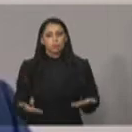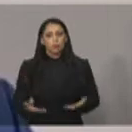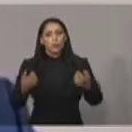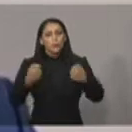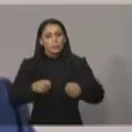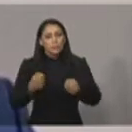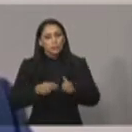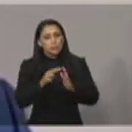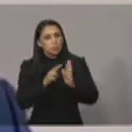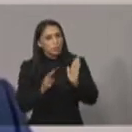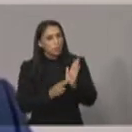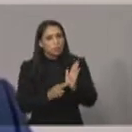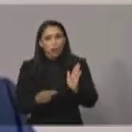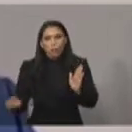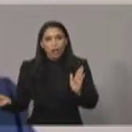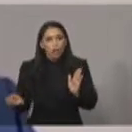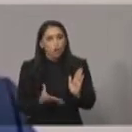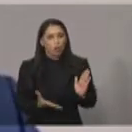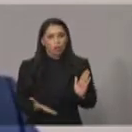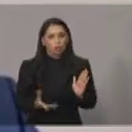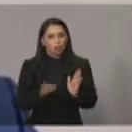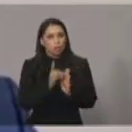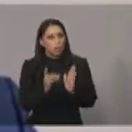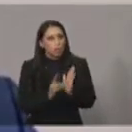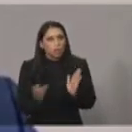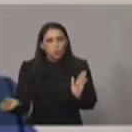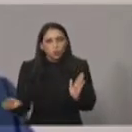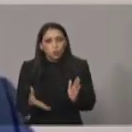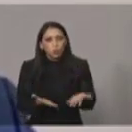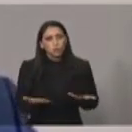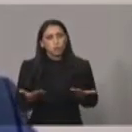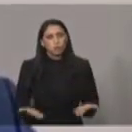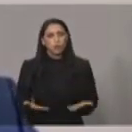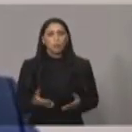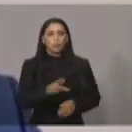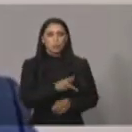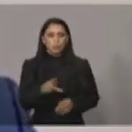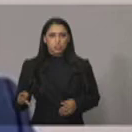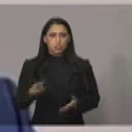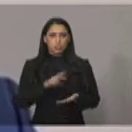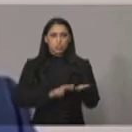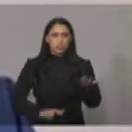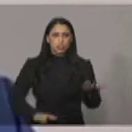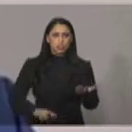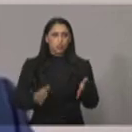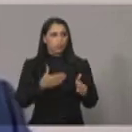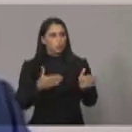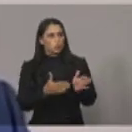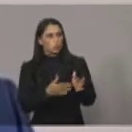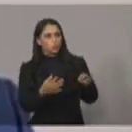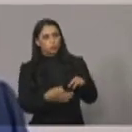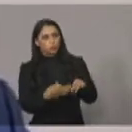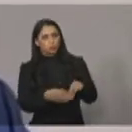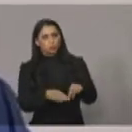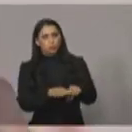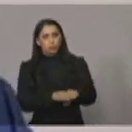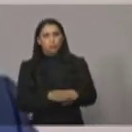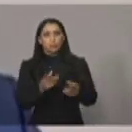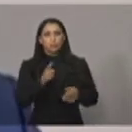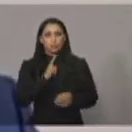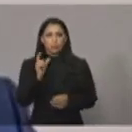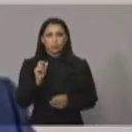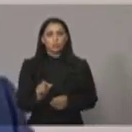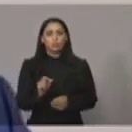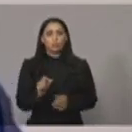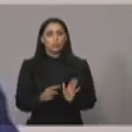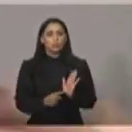de uma norma inteiramente nova. Excelentíssimos presidente, relator, demais ministros e ministras, os pontos apresentados aqui